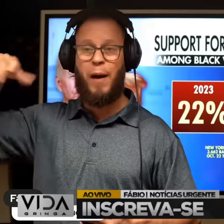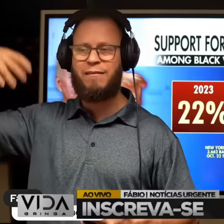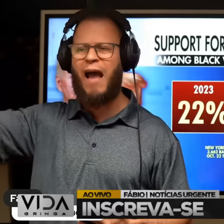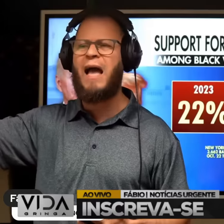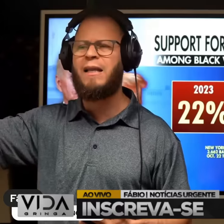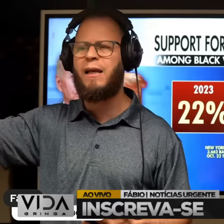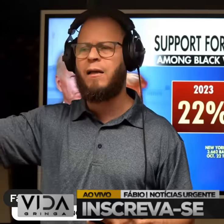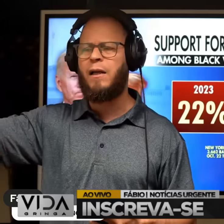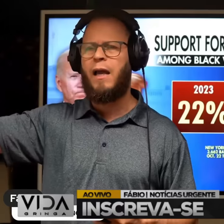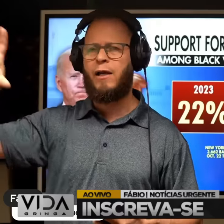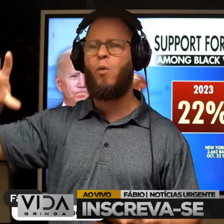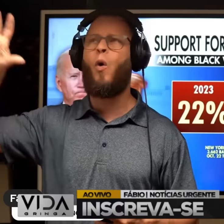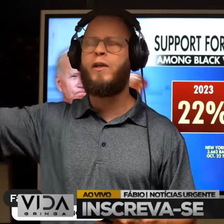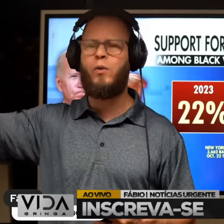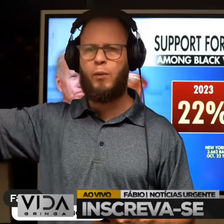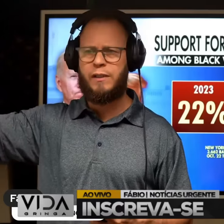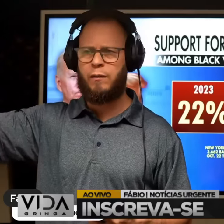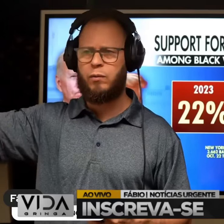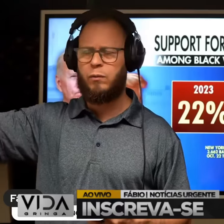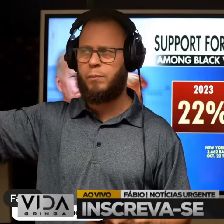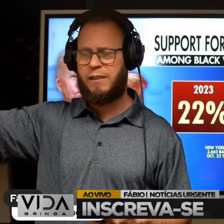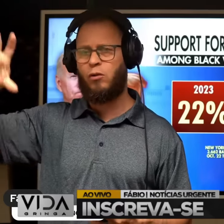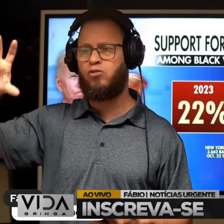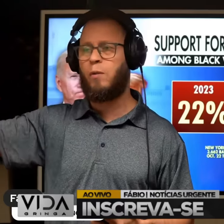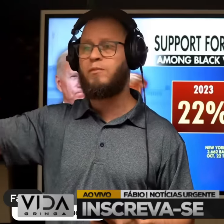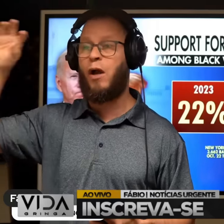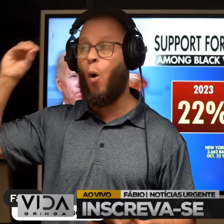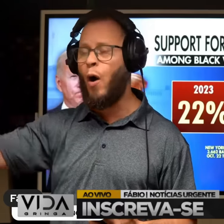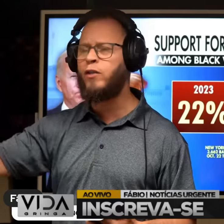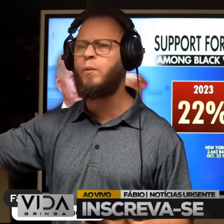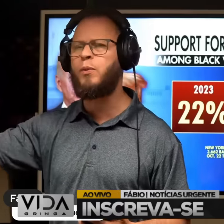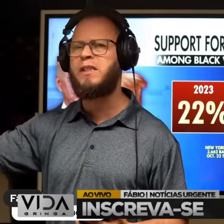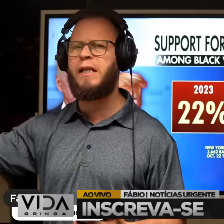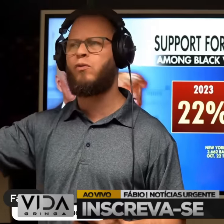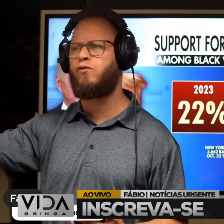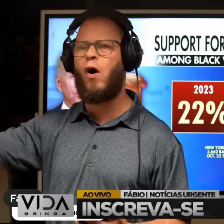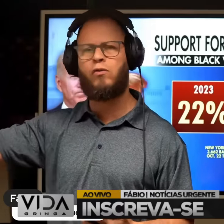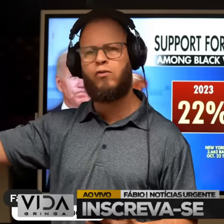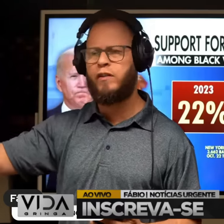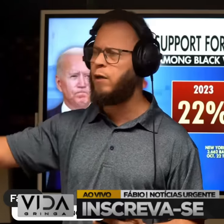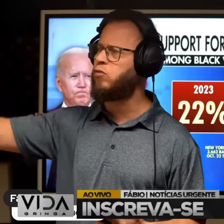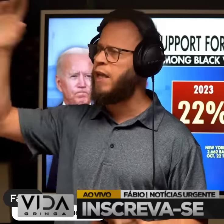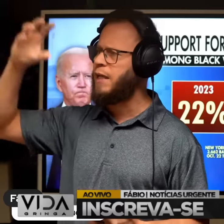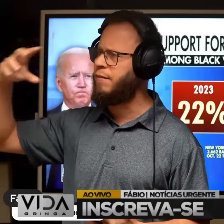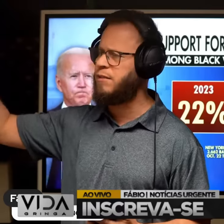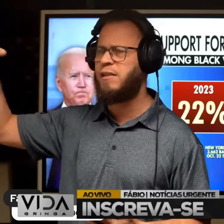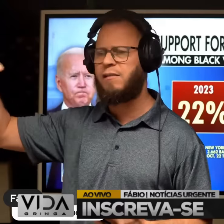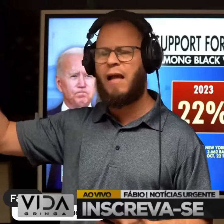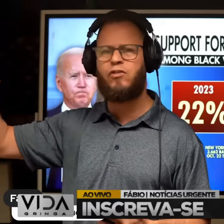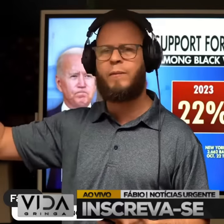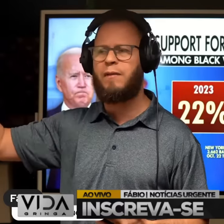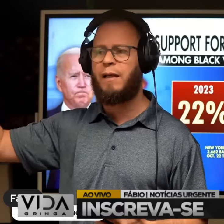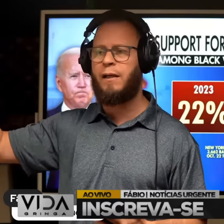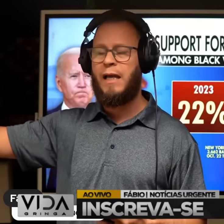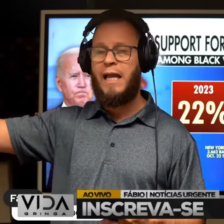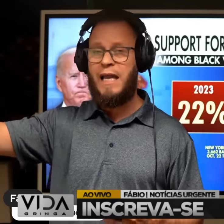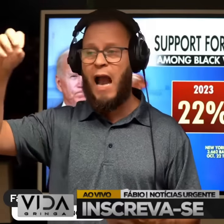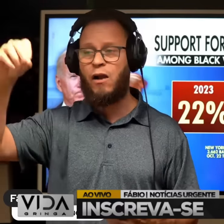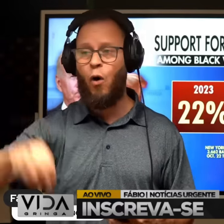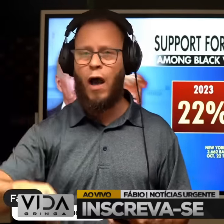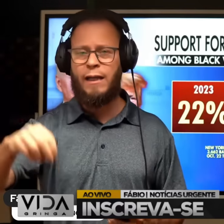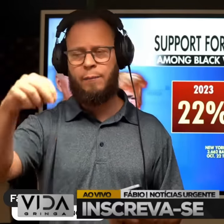de batalha eram 8%. O presidente Donald Trump tinha 8% dos votos dos negros nesses estados de batalha.